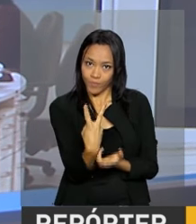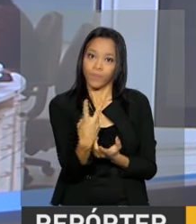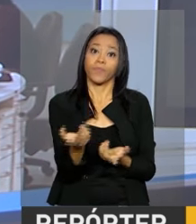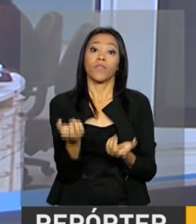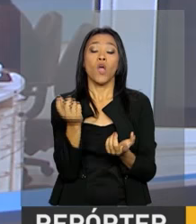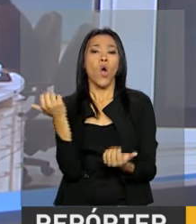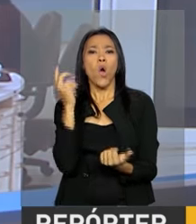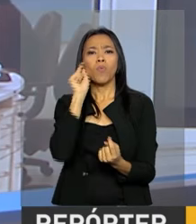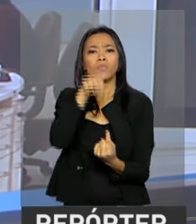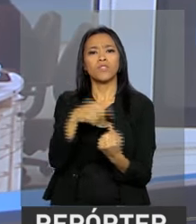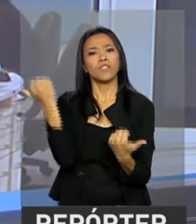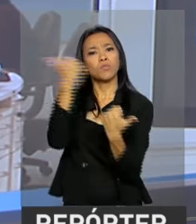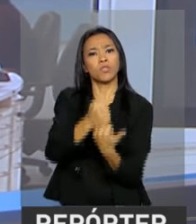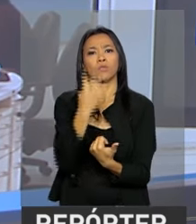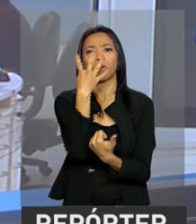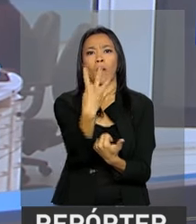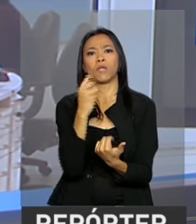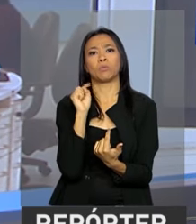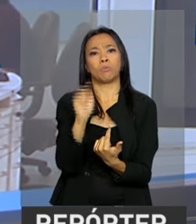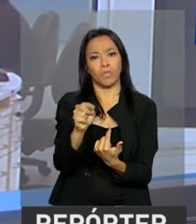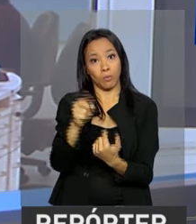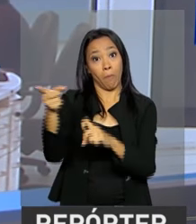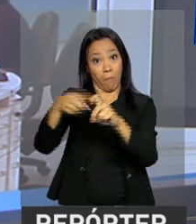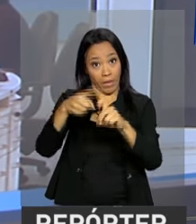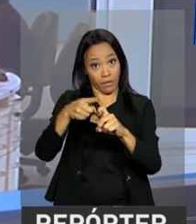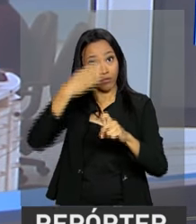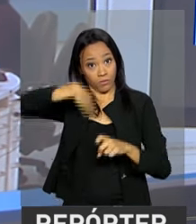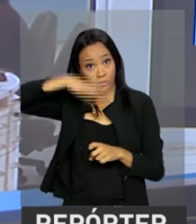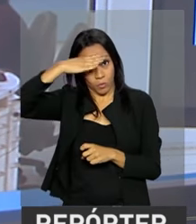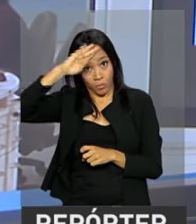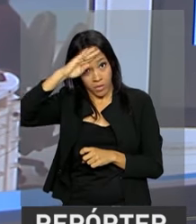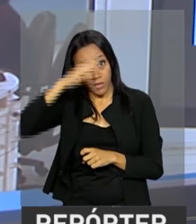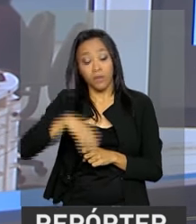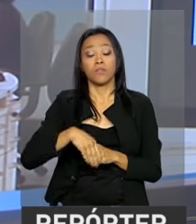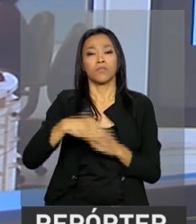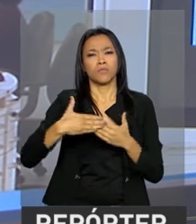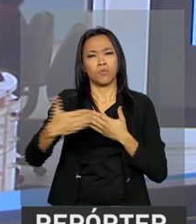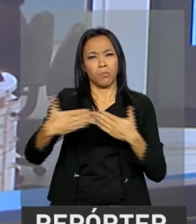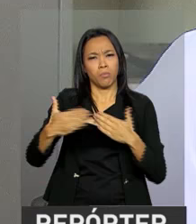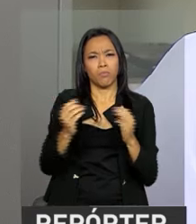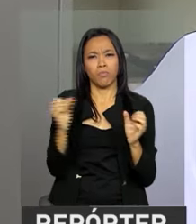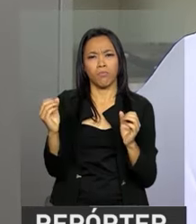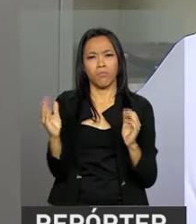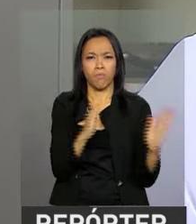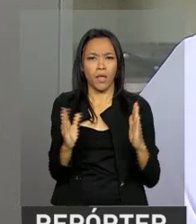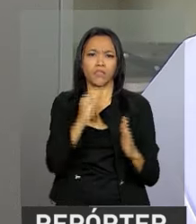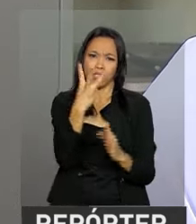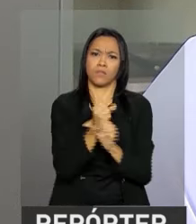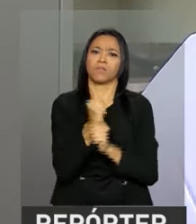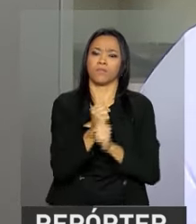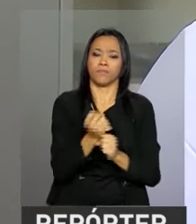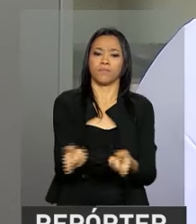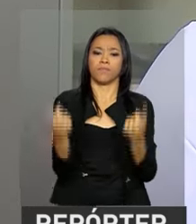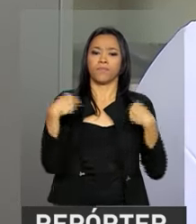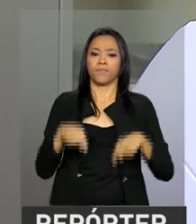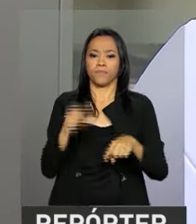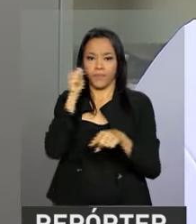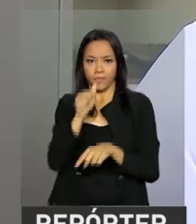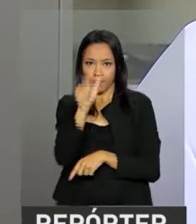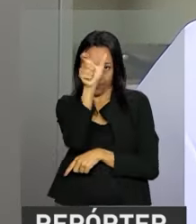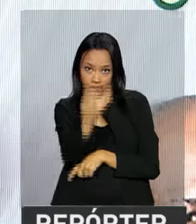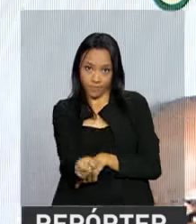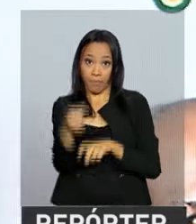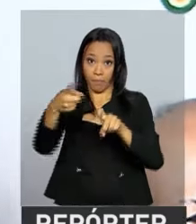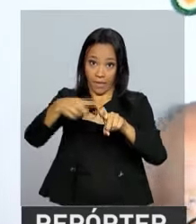substituições de médicos urbanos por brasileiros em 3 anos muito a especialização a médica Fabiane está no